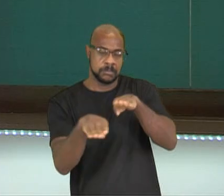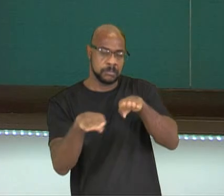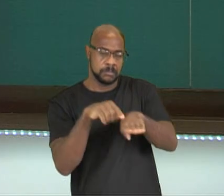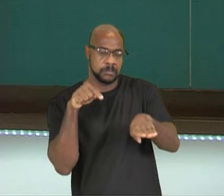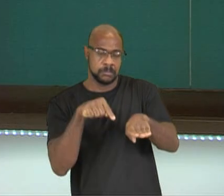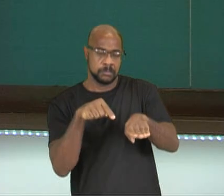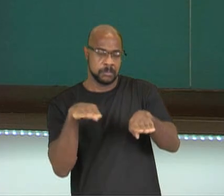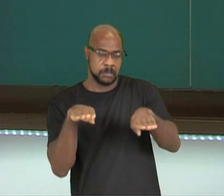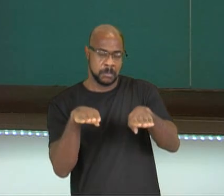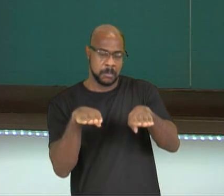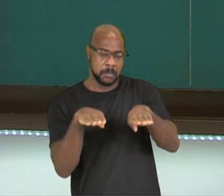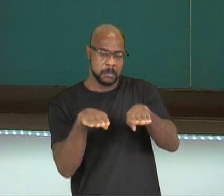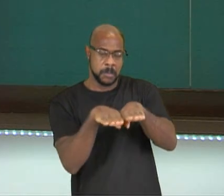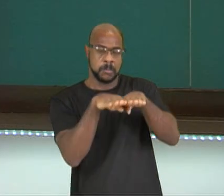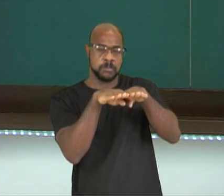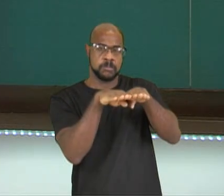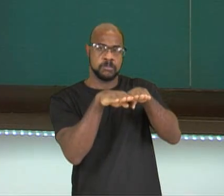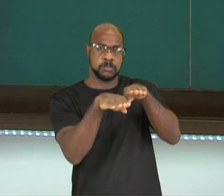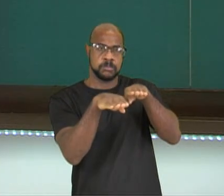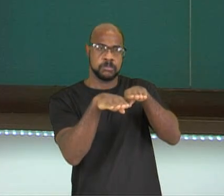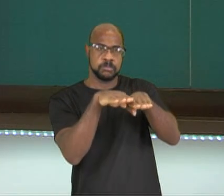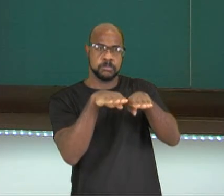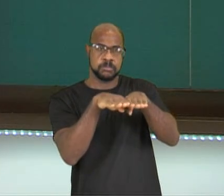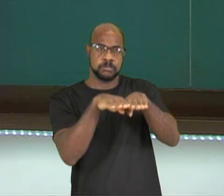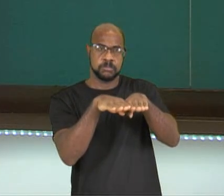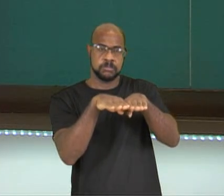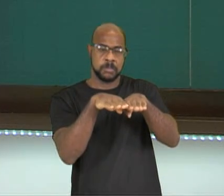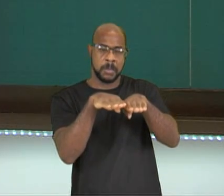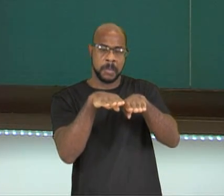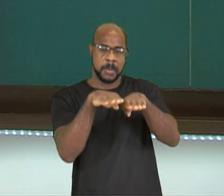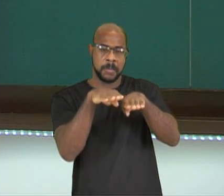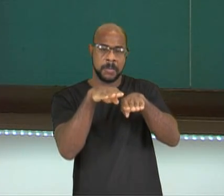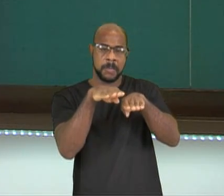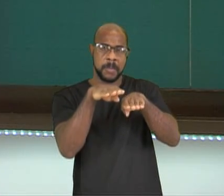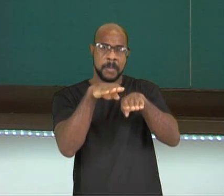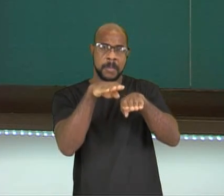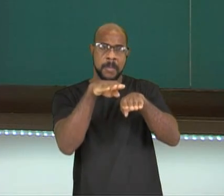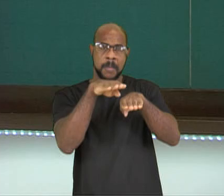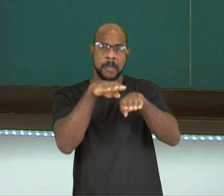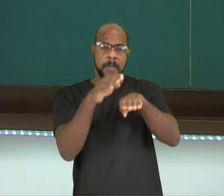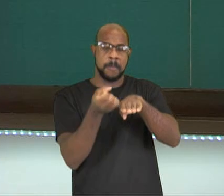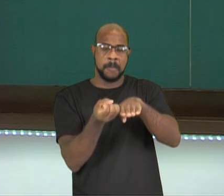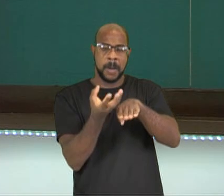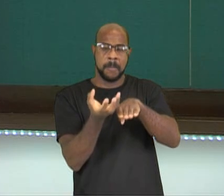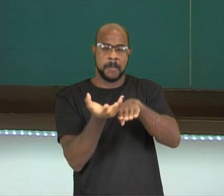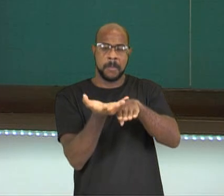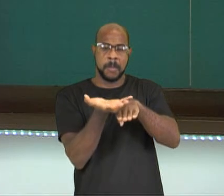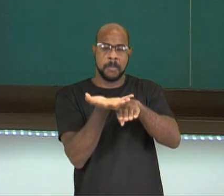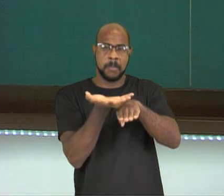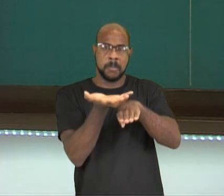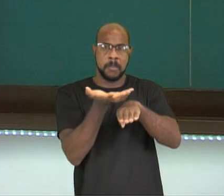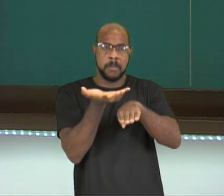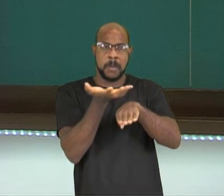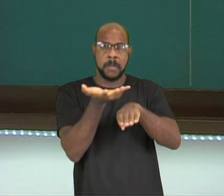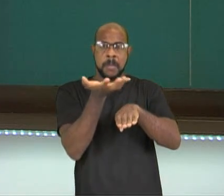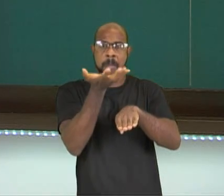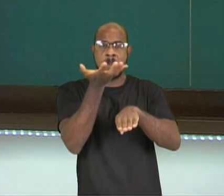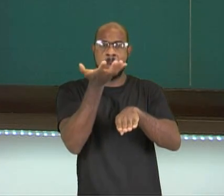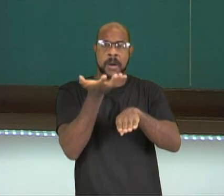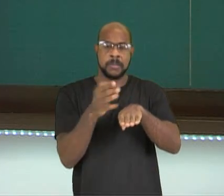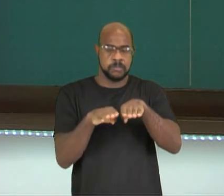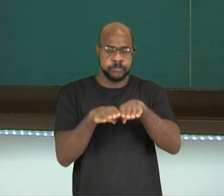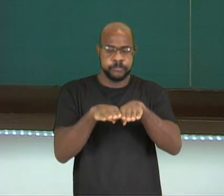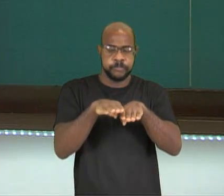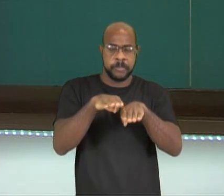encontram, elas vão como que se amontoando ali e elevando esse relevo, formando áreas mais altas,